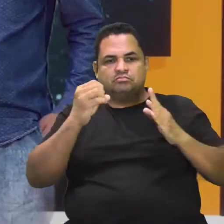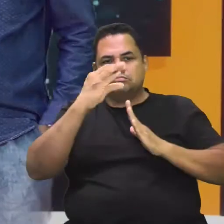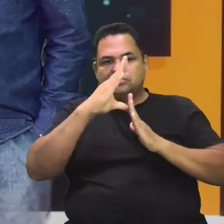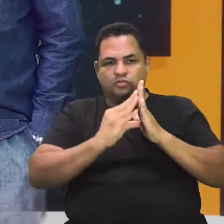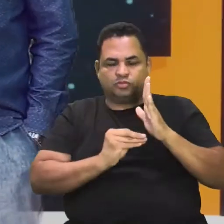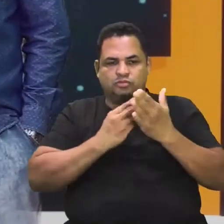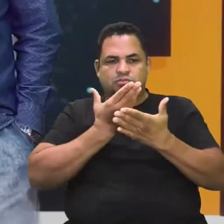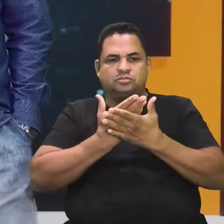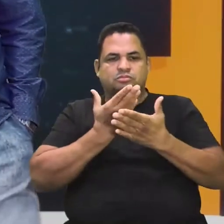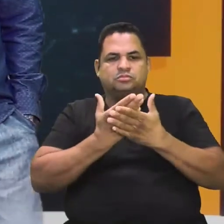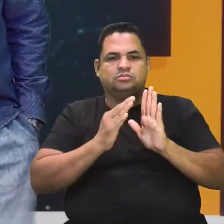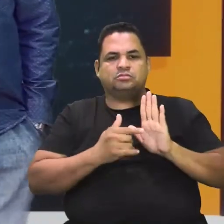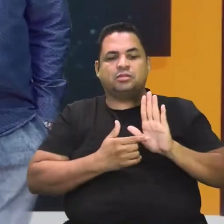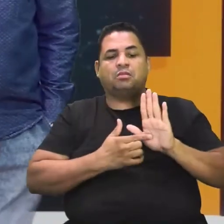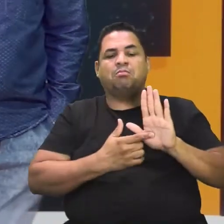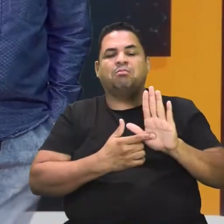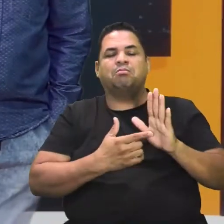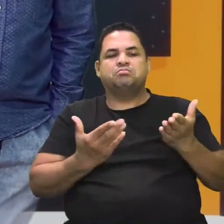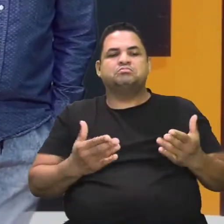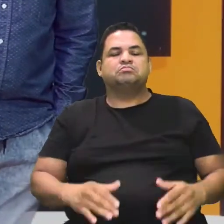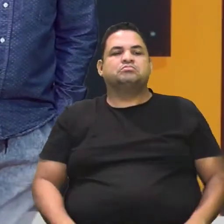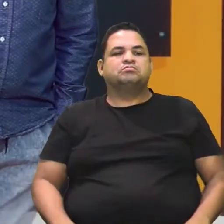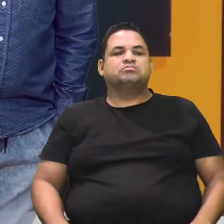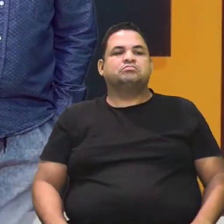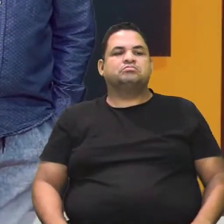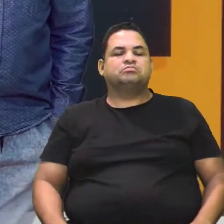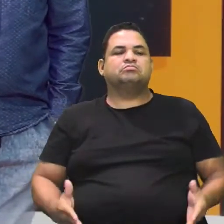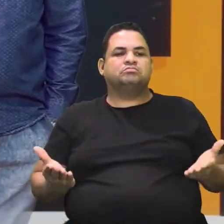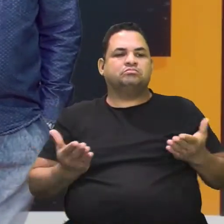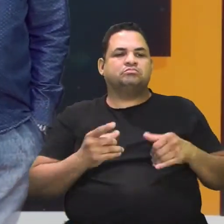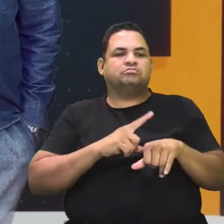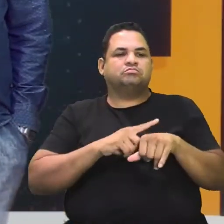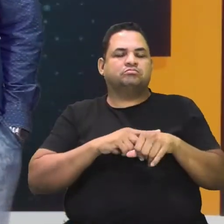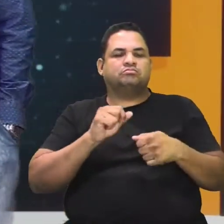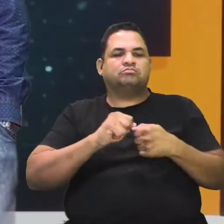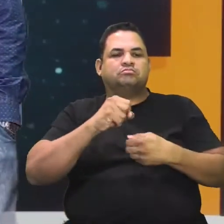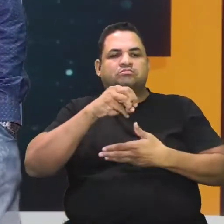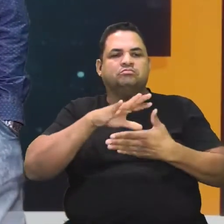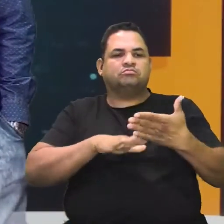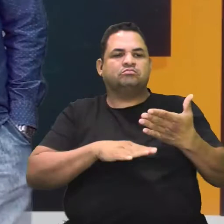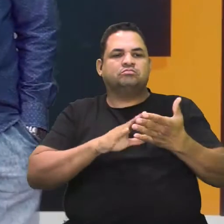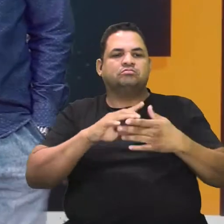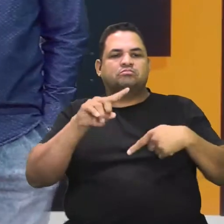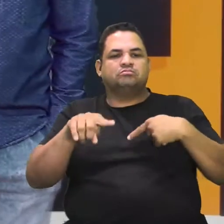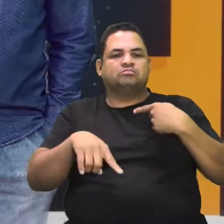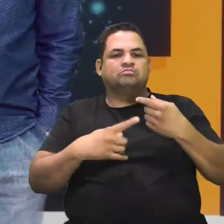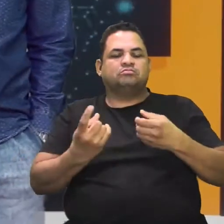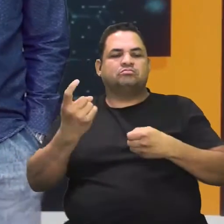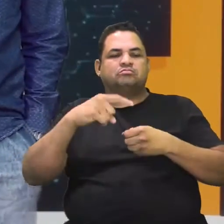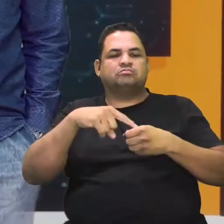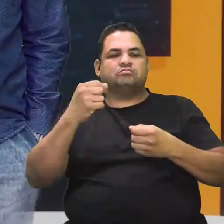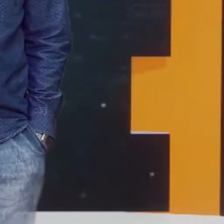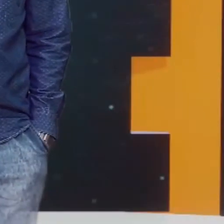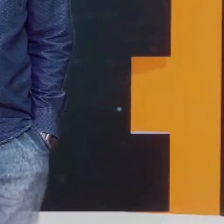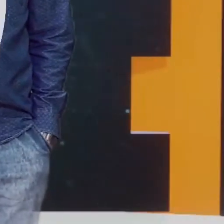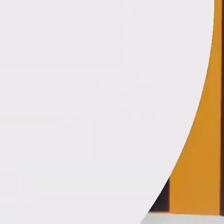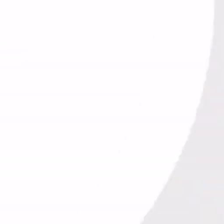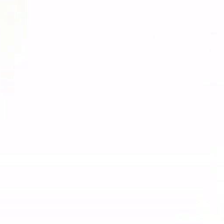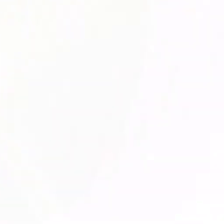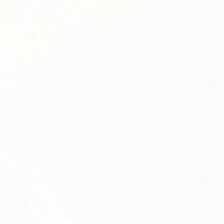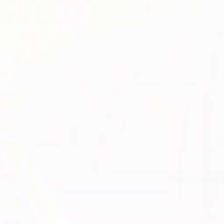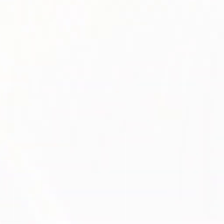bonito. Deu ênfase em algum lugar aí para não esquecer, né? Então agora é com vocês, vamos às atividades de sala e já já a gente volta corrigindo.